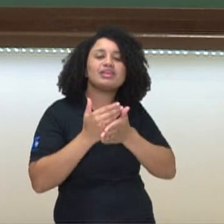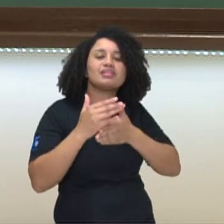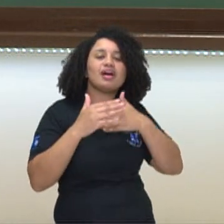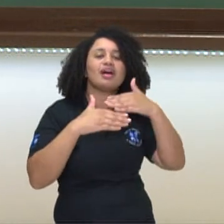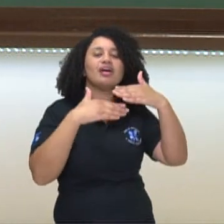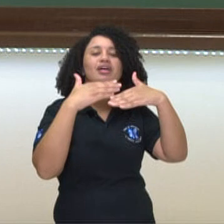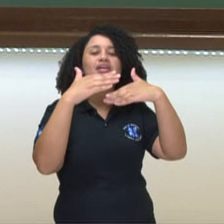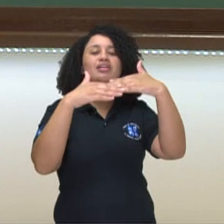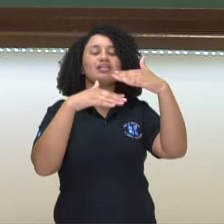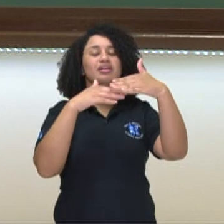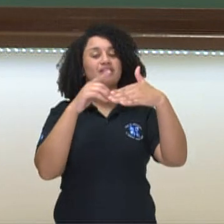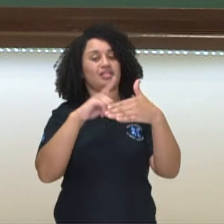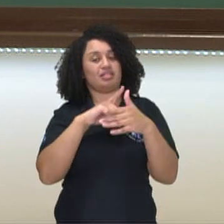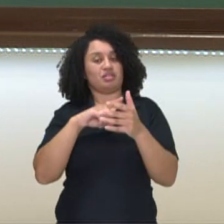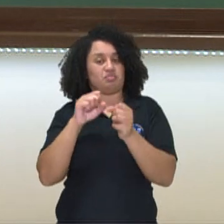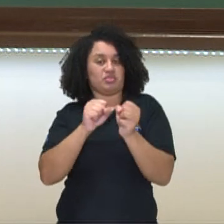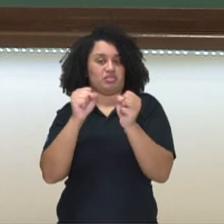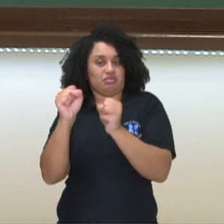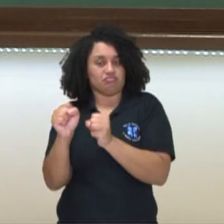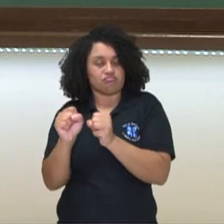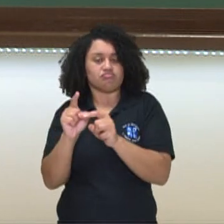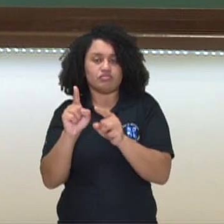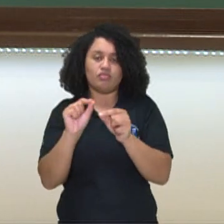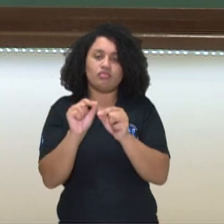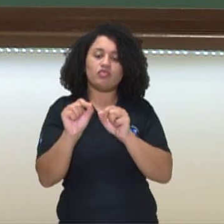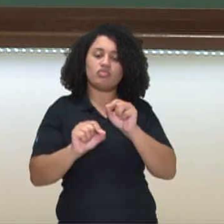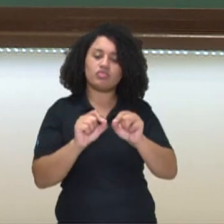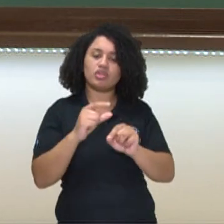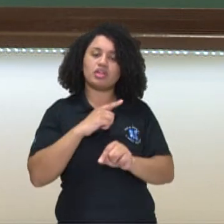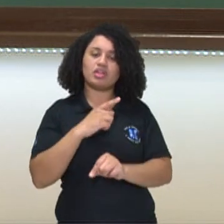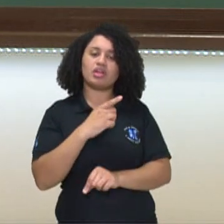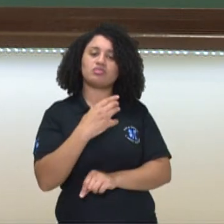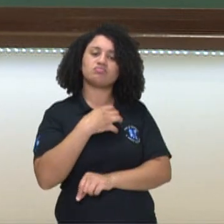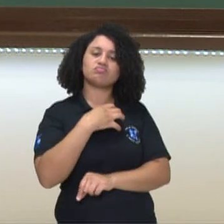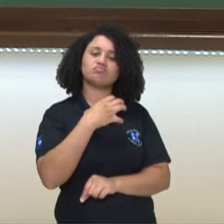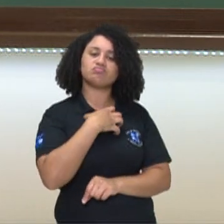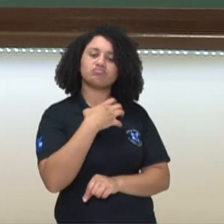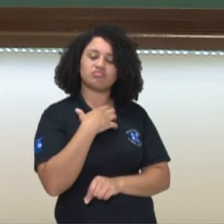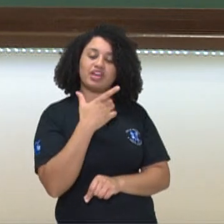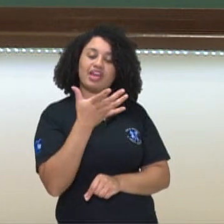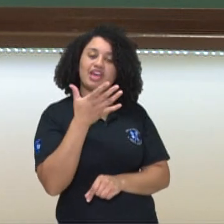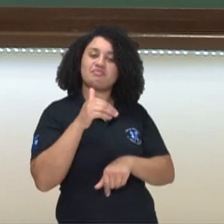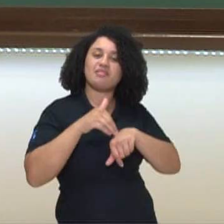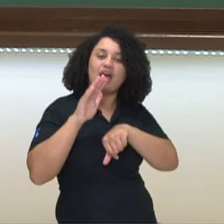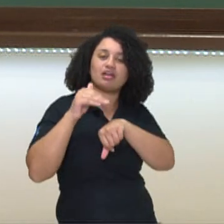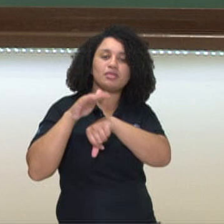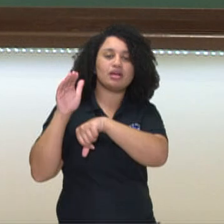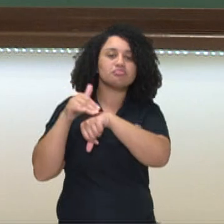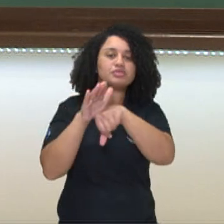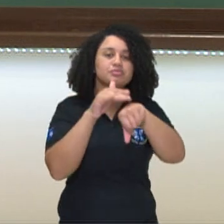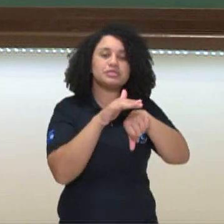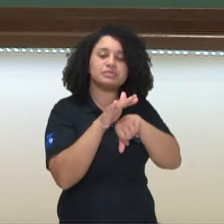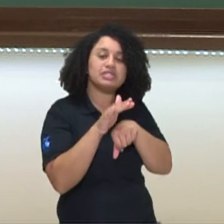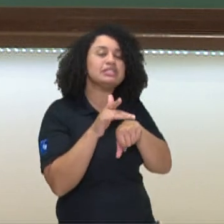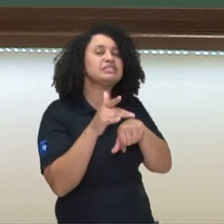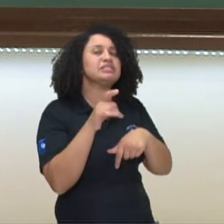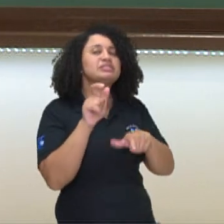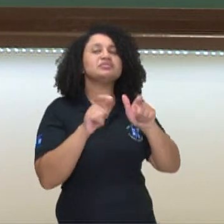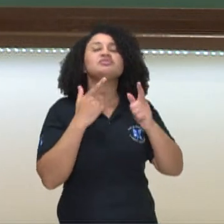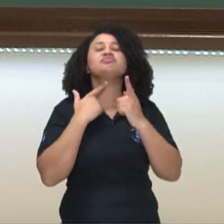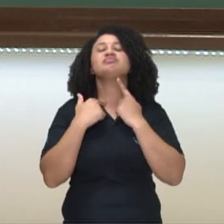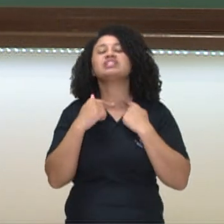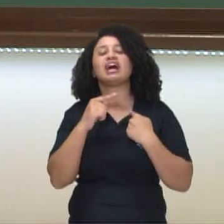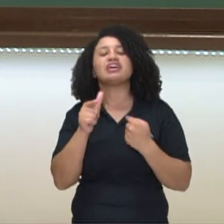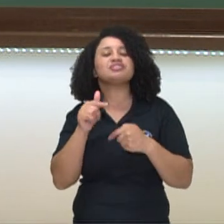literalmente ao poder. E isso fez, logicamente, que um sentimento de ganhar mais se instalasse. Nesse sentimento de